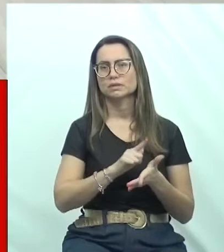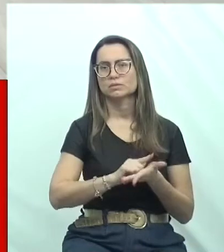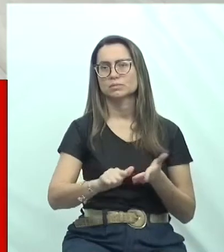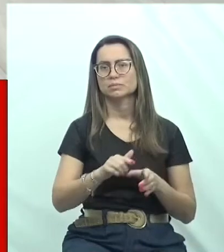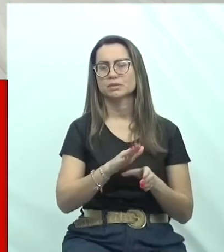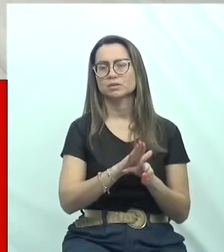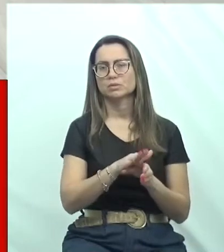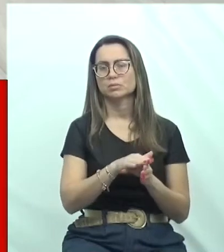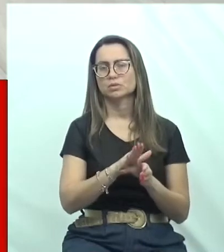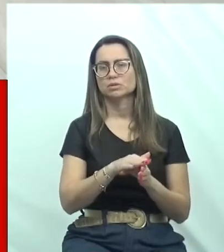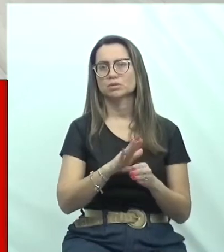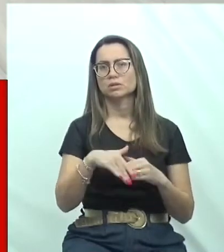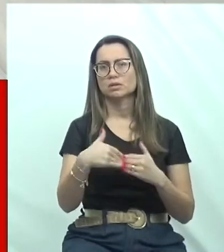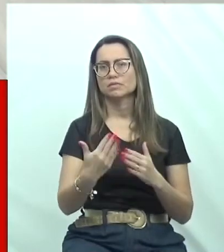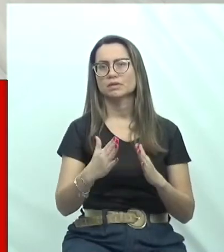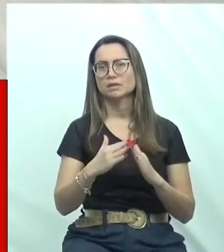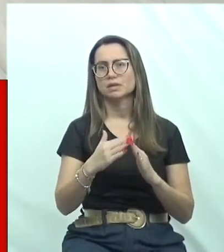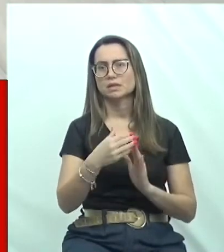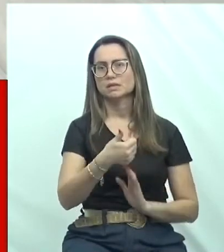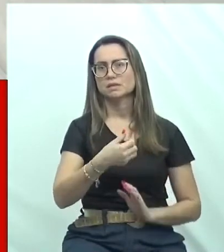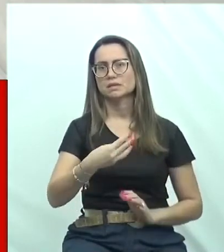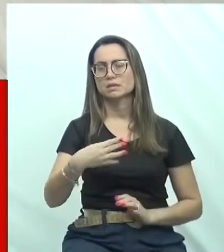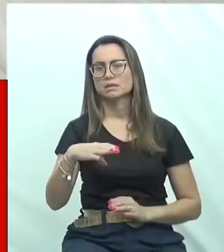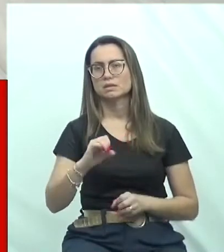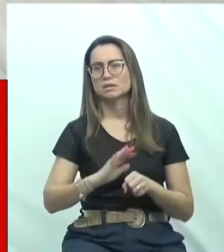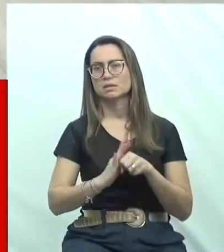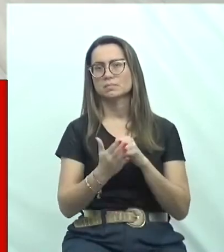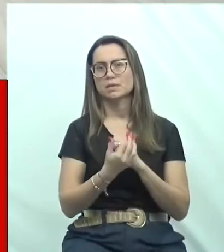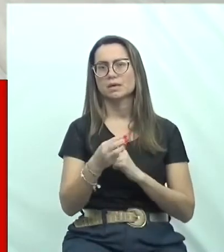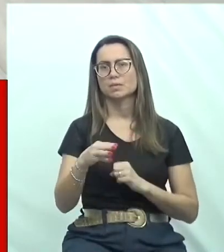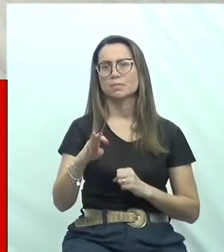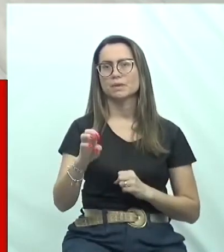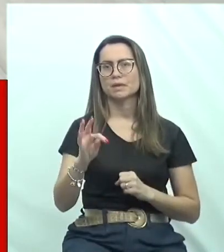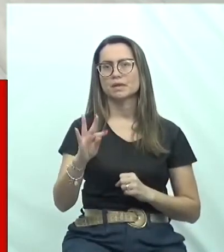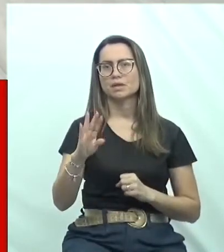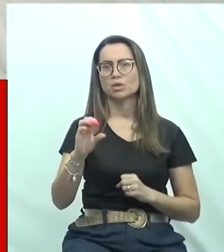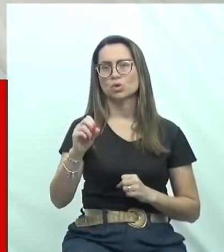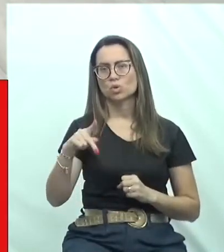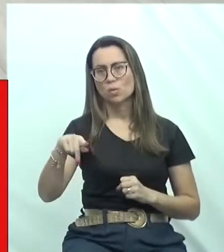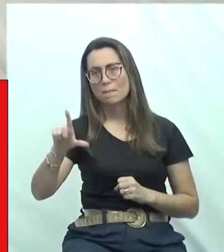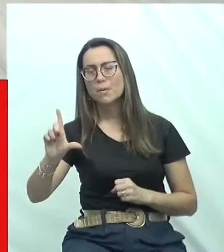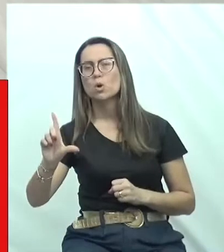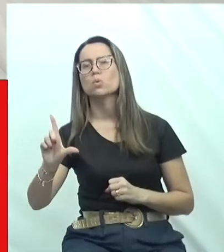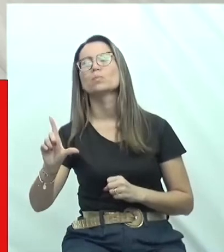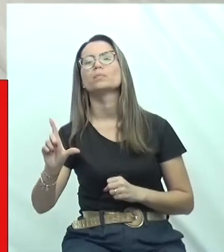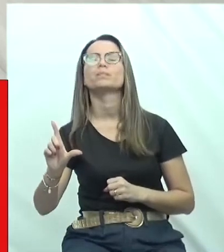Santos, de frente ao imóvel de número 130, bairro Metropol. Requerimentos